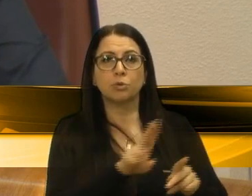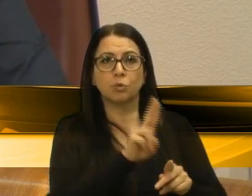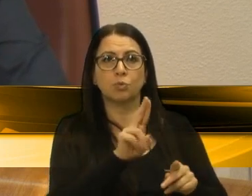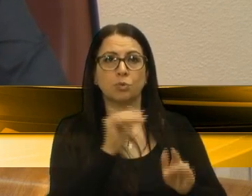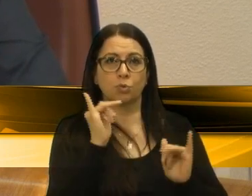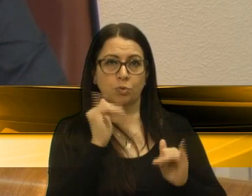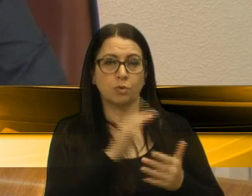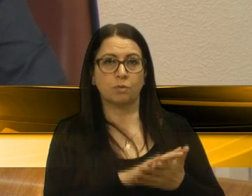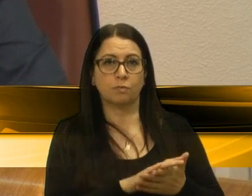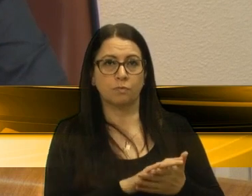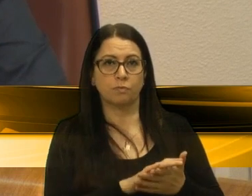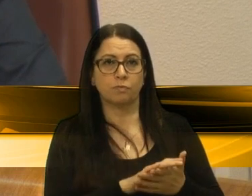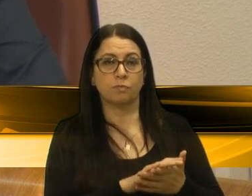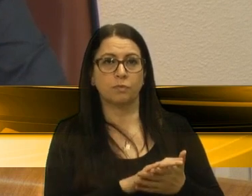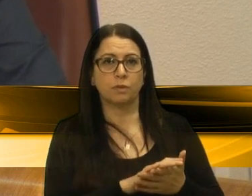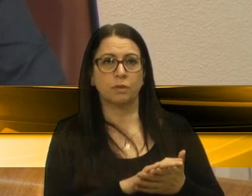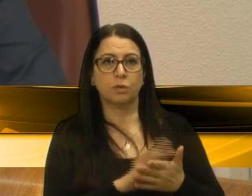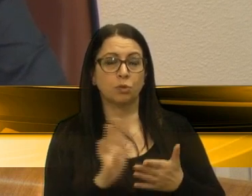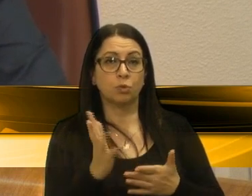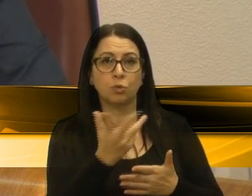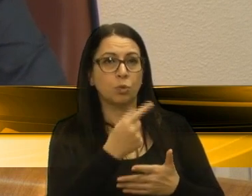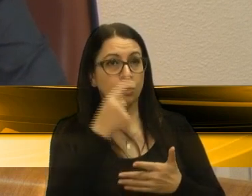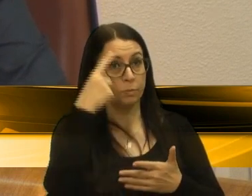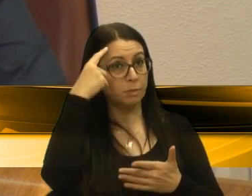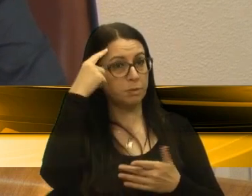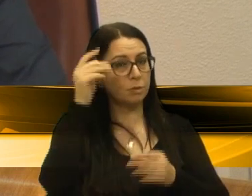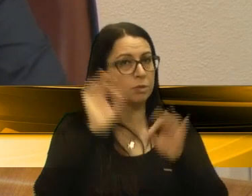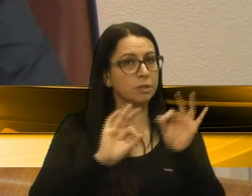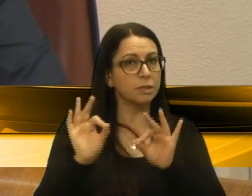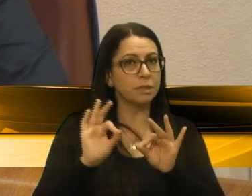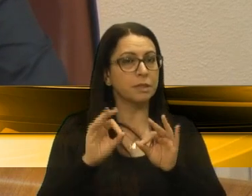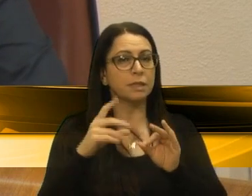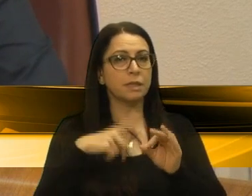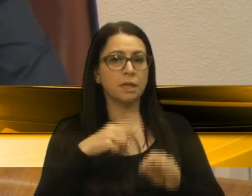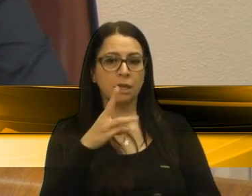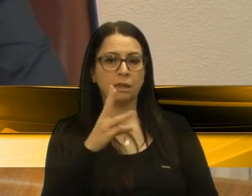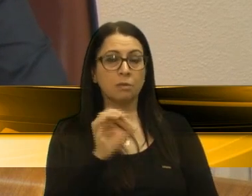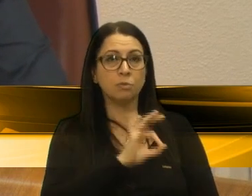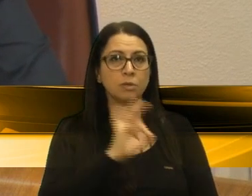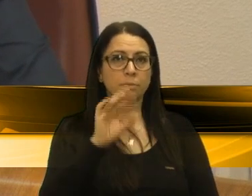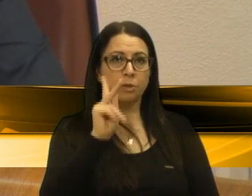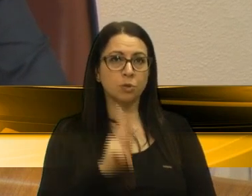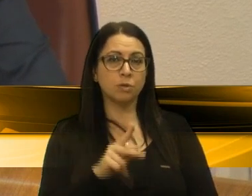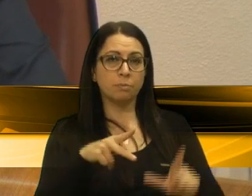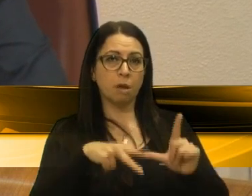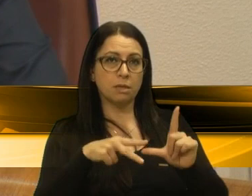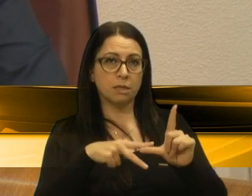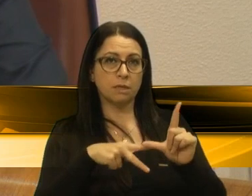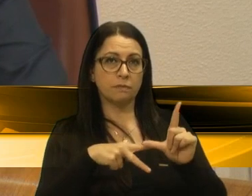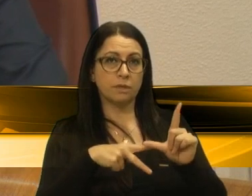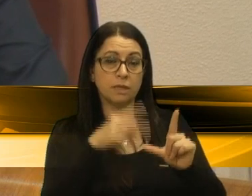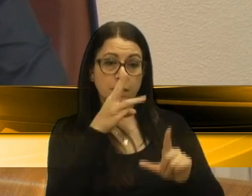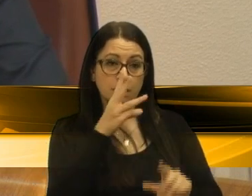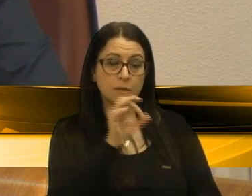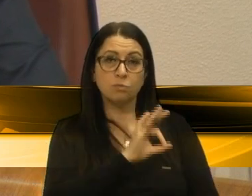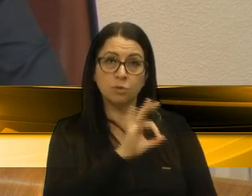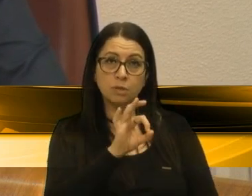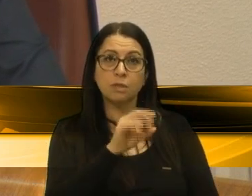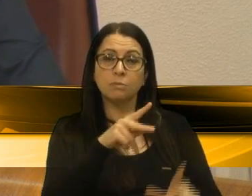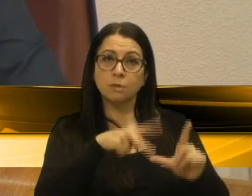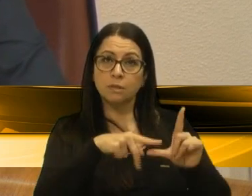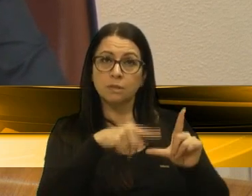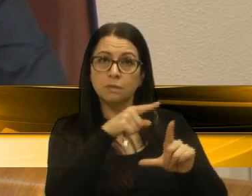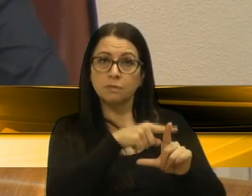tempo, todos os raciocínios que se montam, dizendo, olha, a gente tem 30% de gratuidades. Esses 30% de